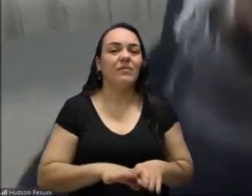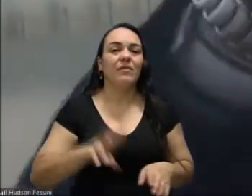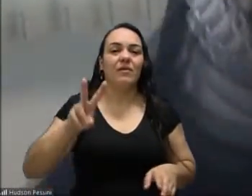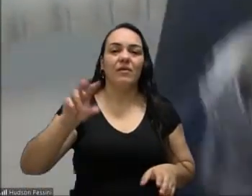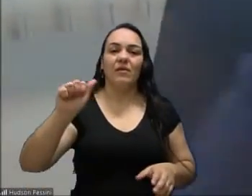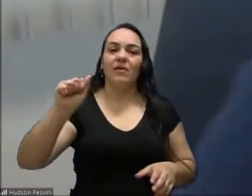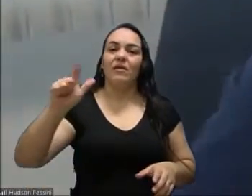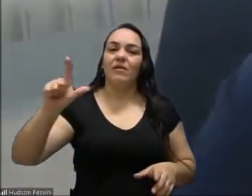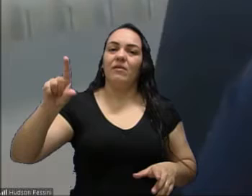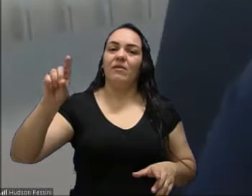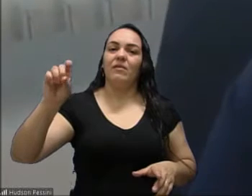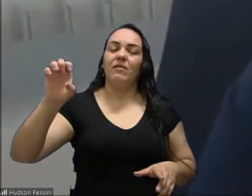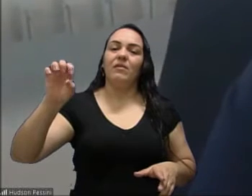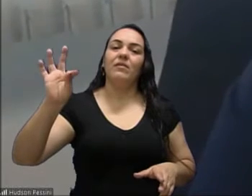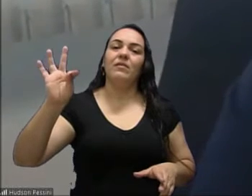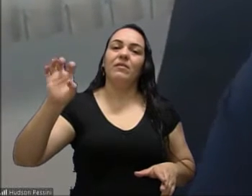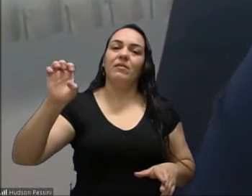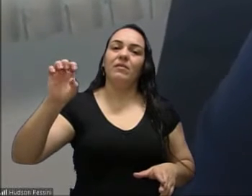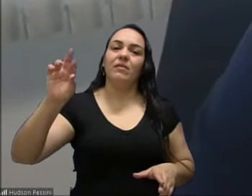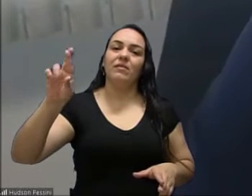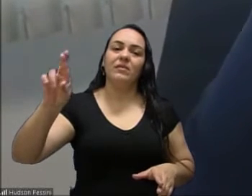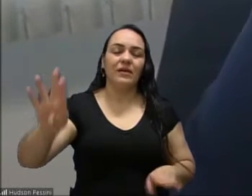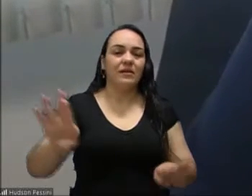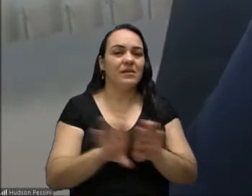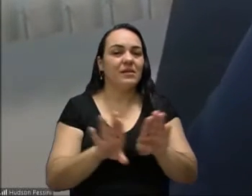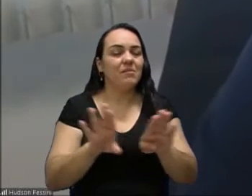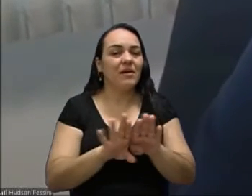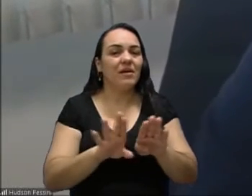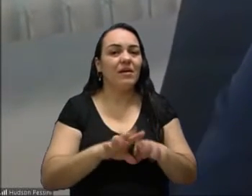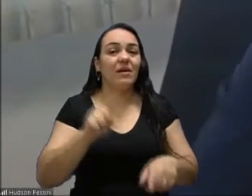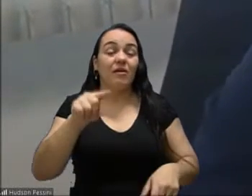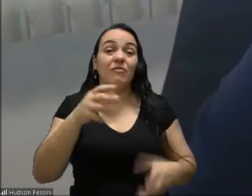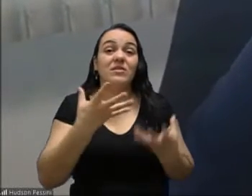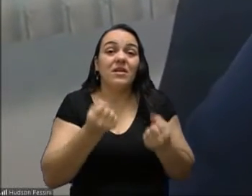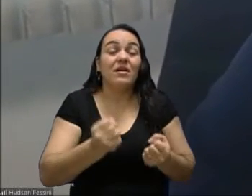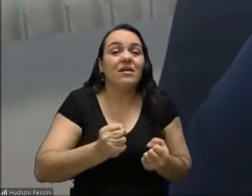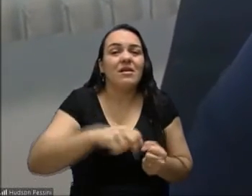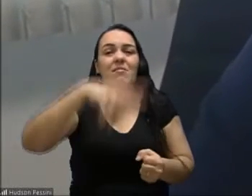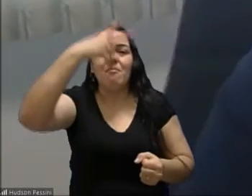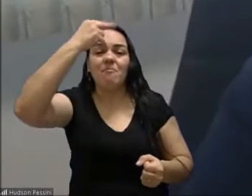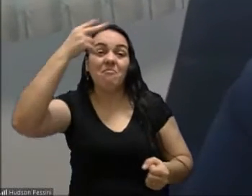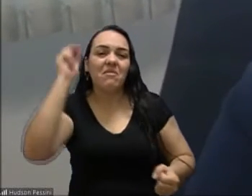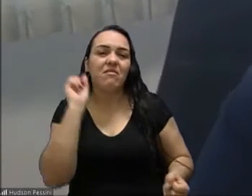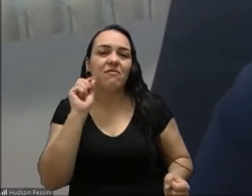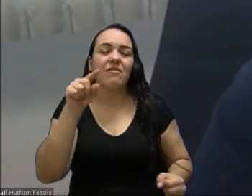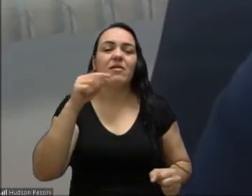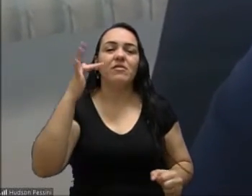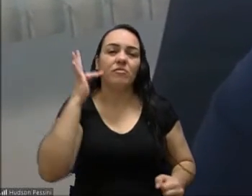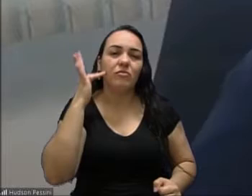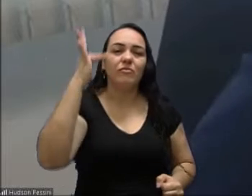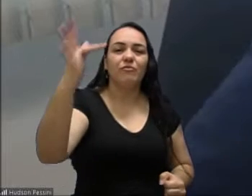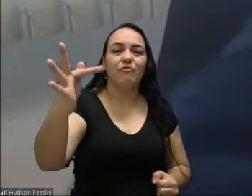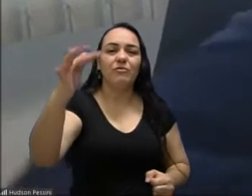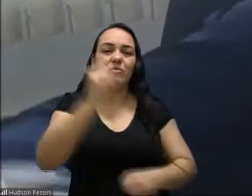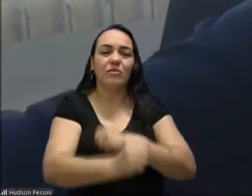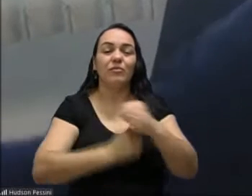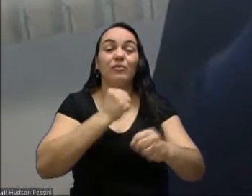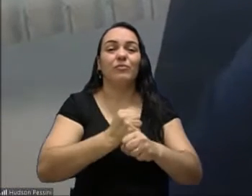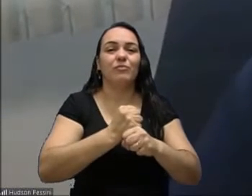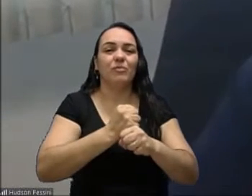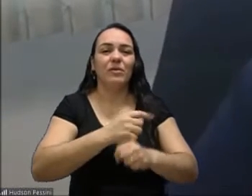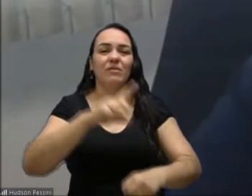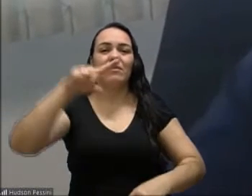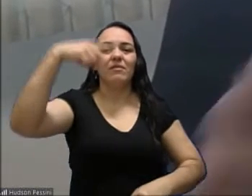Manga, você é uma pessoa que está pleiteando um cargo, a prefeita de Sorocaba eu admiro isso, porque a cidade de Sorocaba ano que vem vai estar em